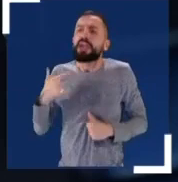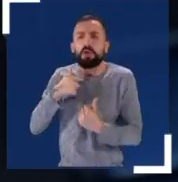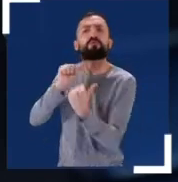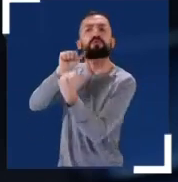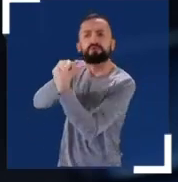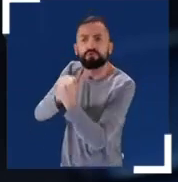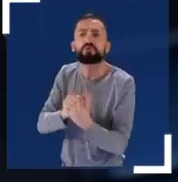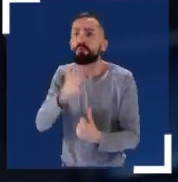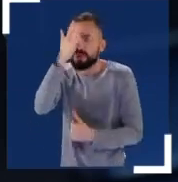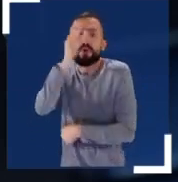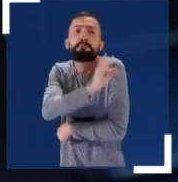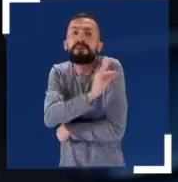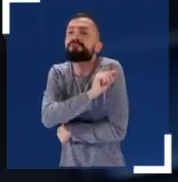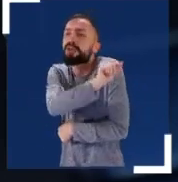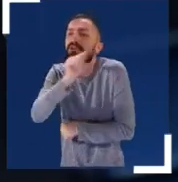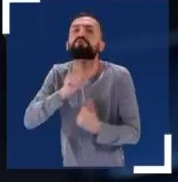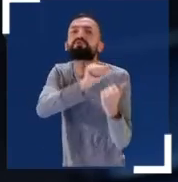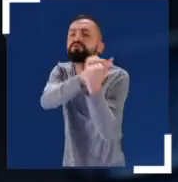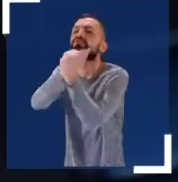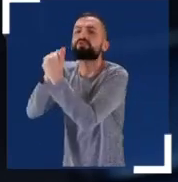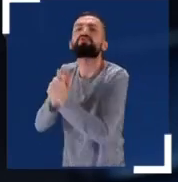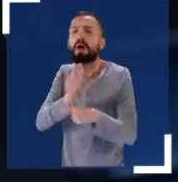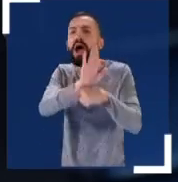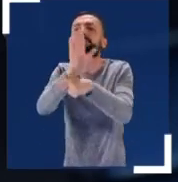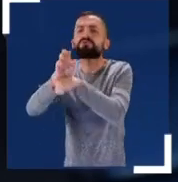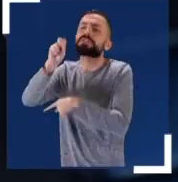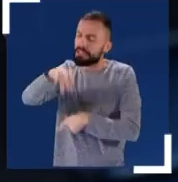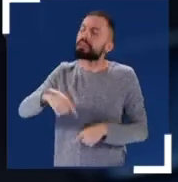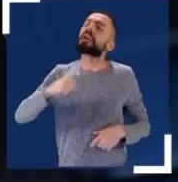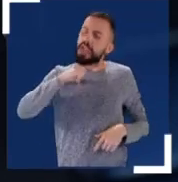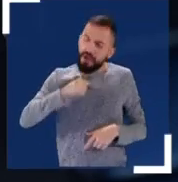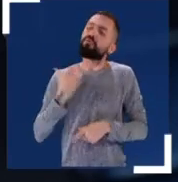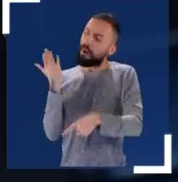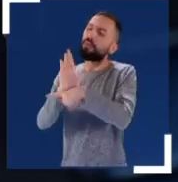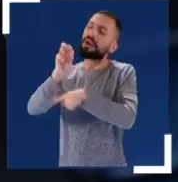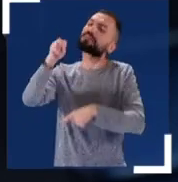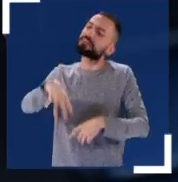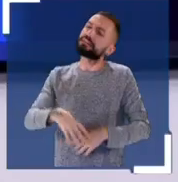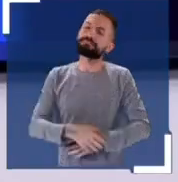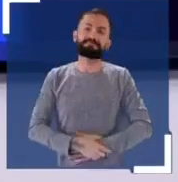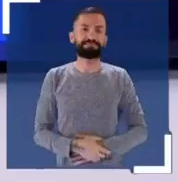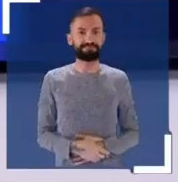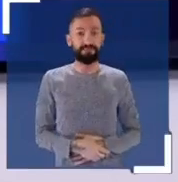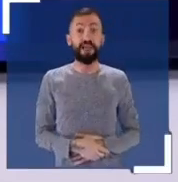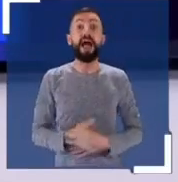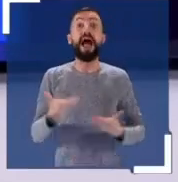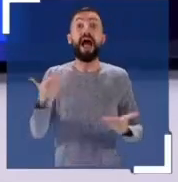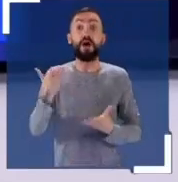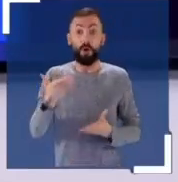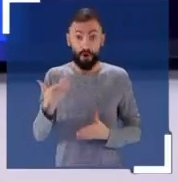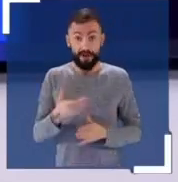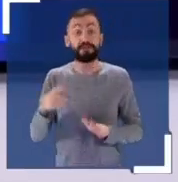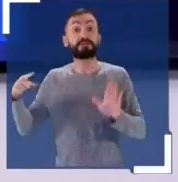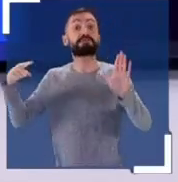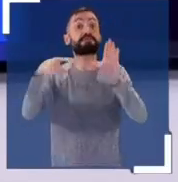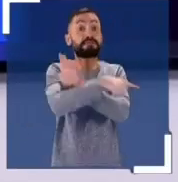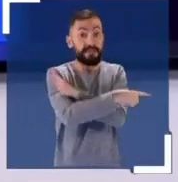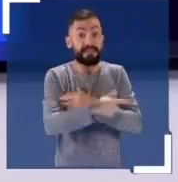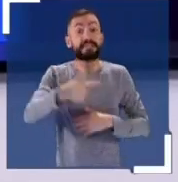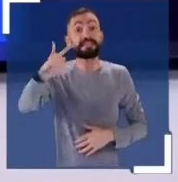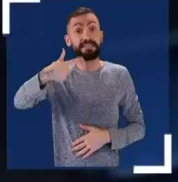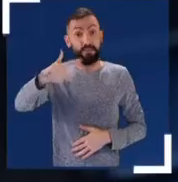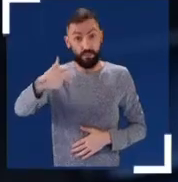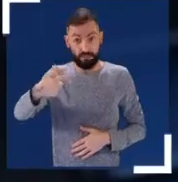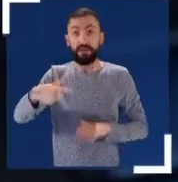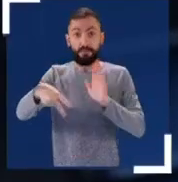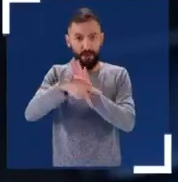bons prefeitos que queiram tomar boas iniciativas. Contarão sempre com o nosso apoio. Agora, a segunda pergunta de João Dória a Márcio França, por favor,